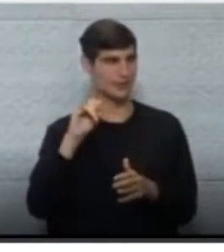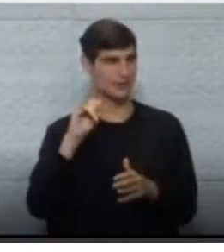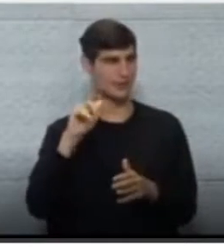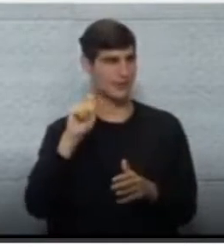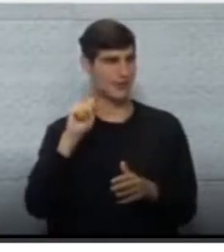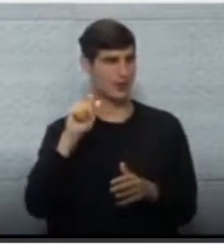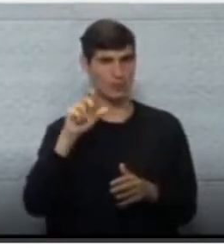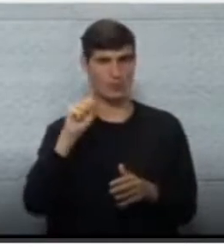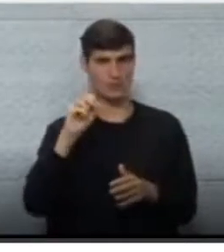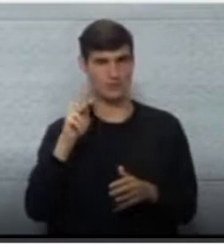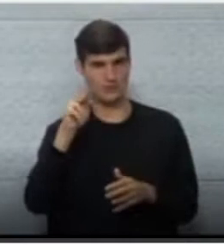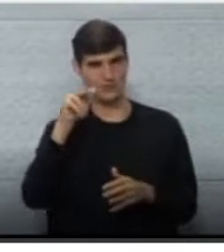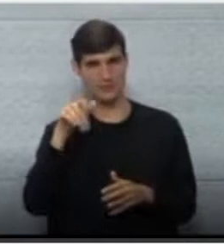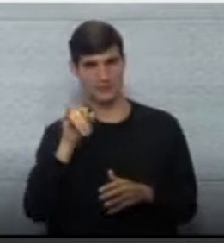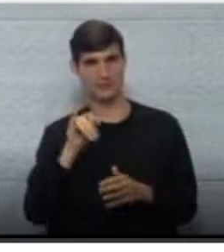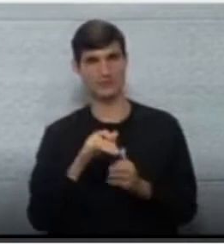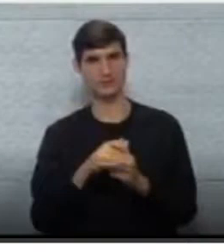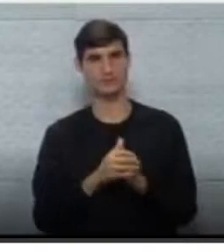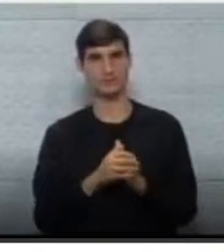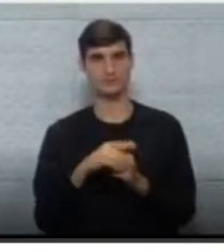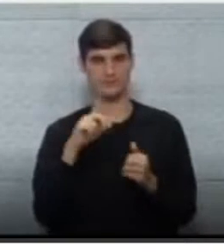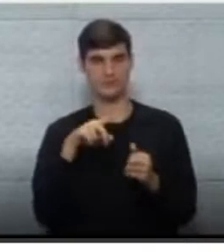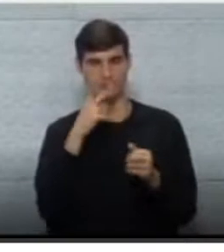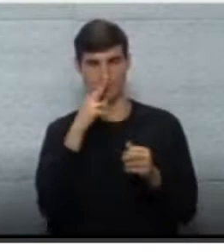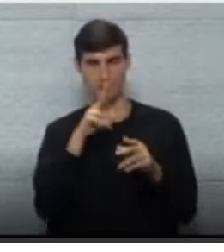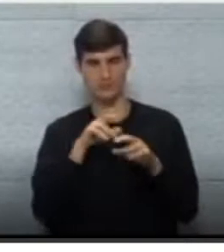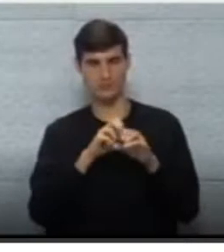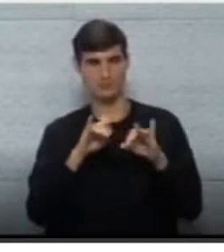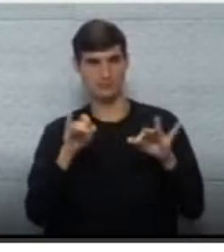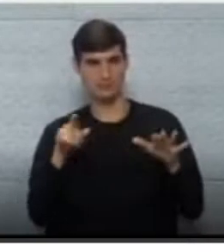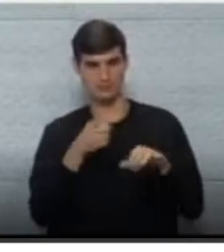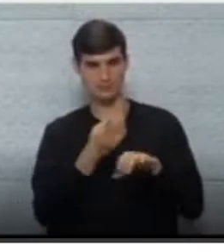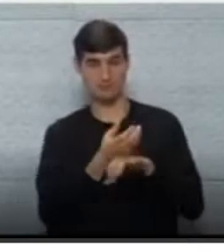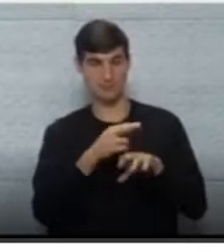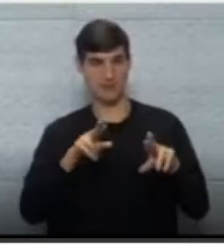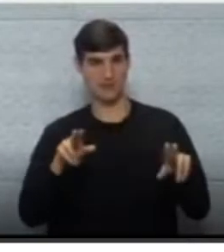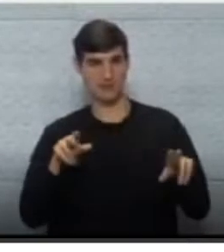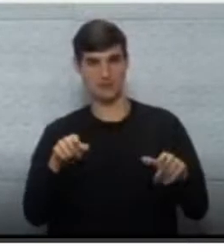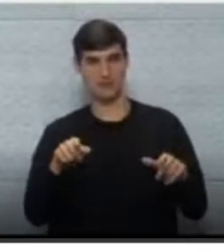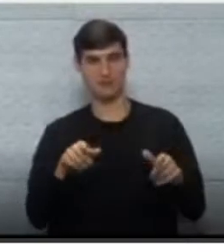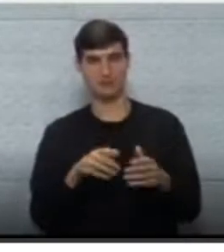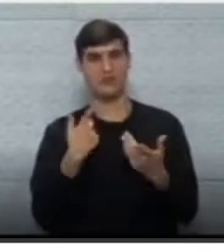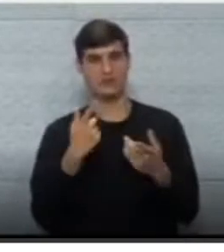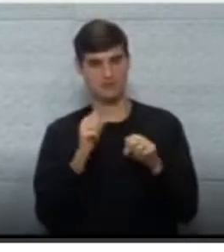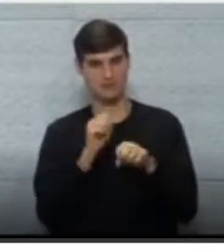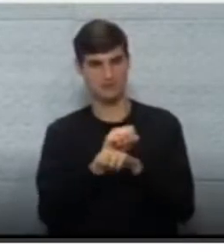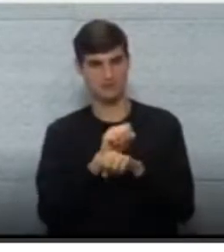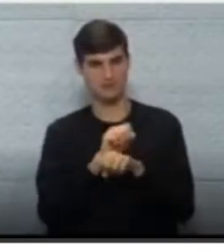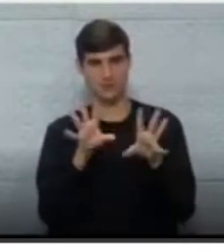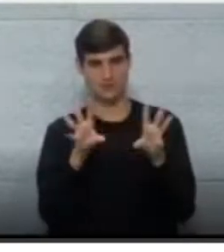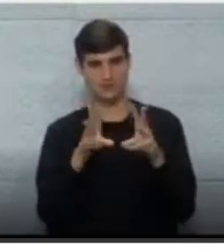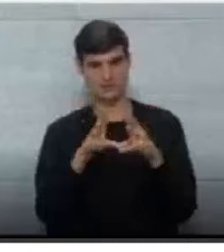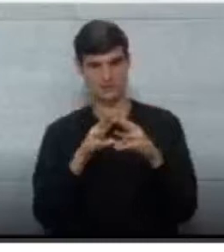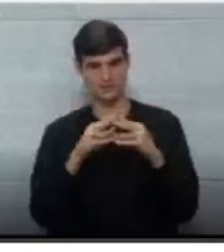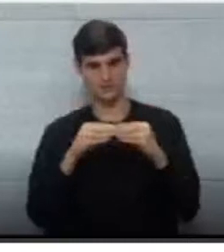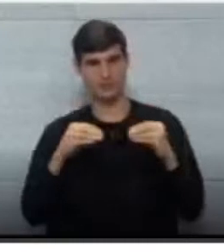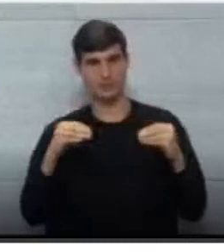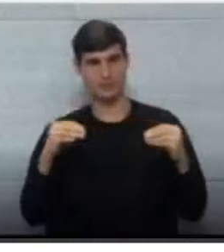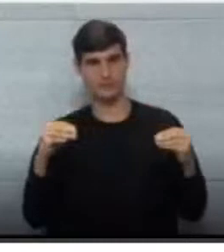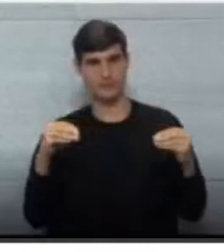que parece ali um rodo. Nós vamos fazer o espalhamento desse material. Vamos esperar secar e incubar